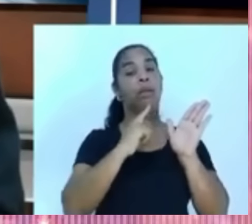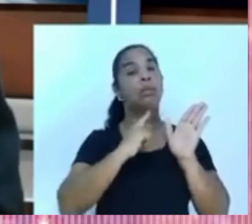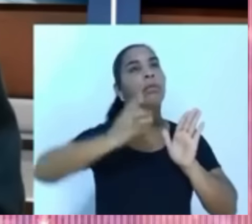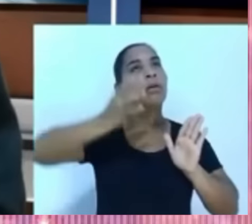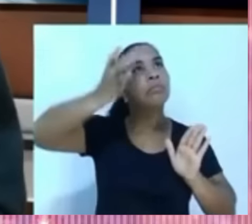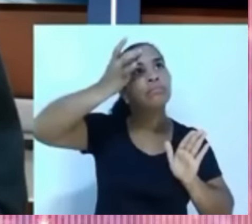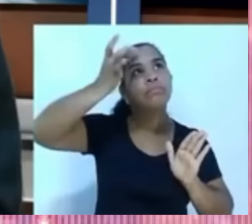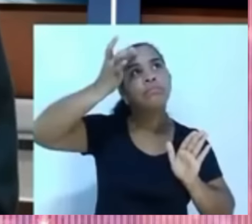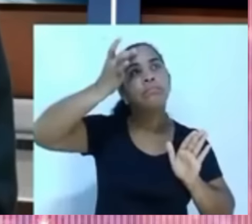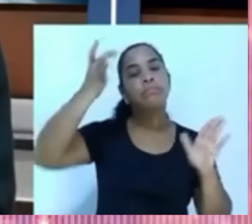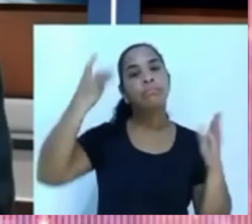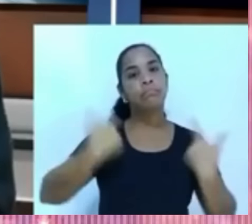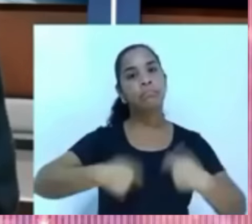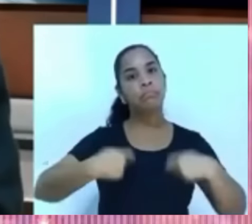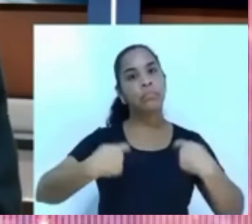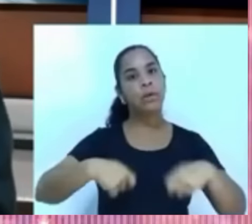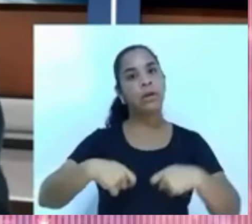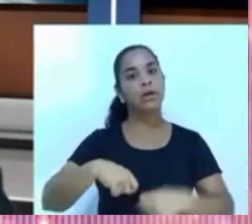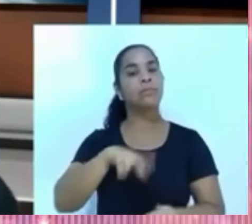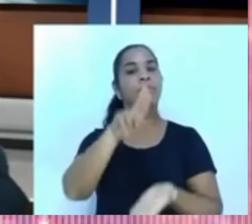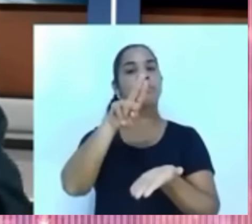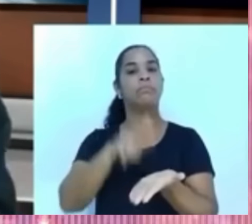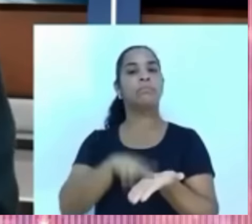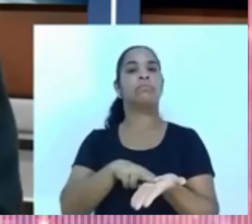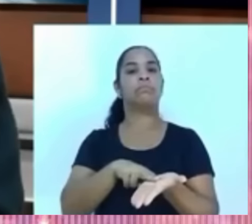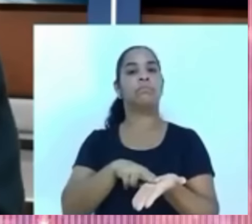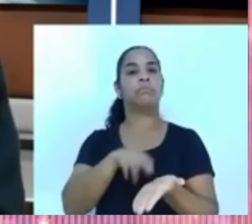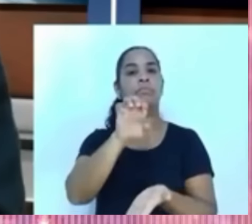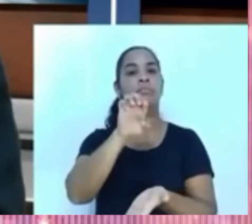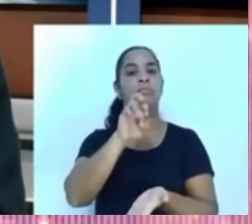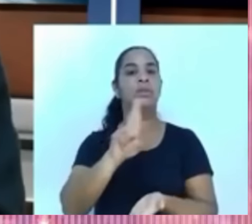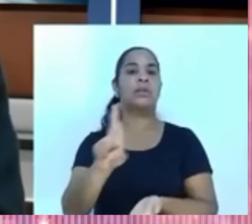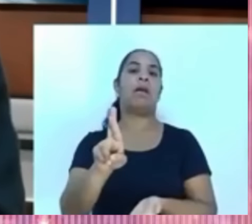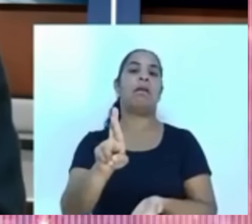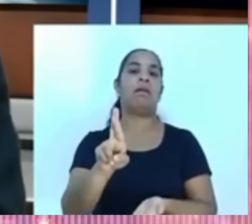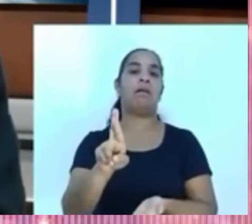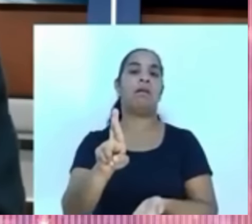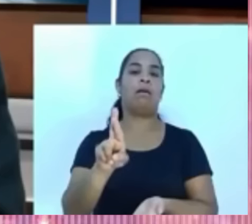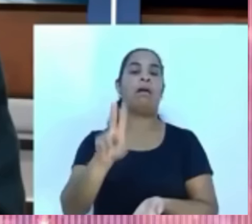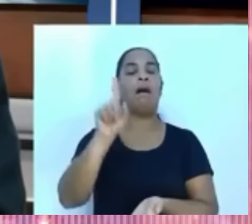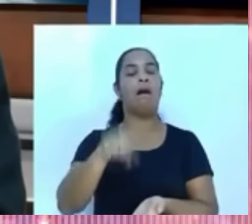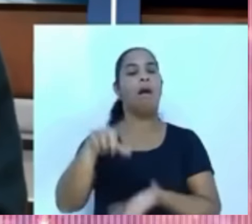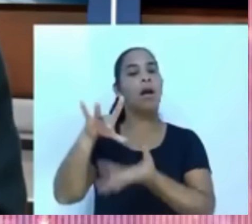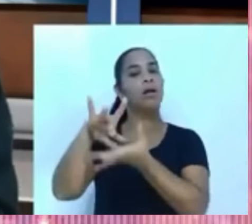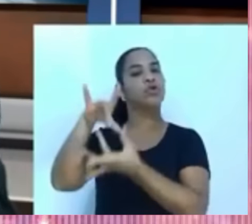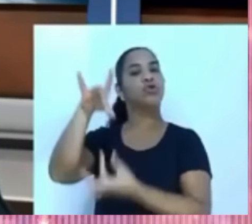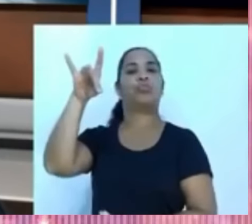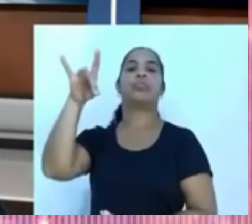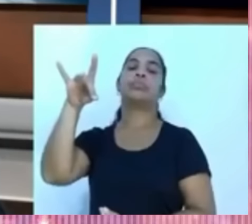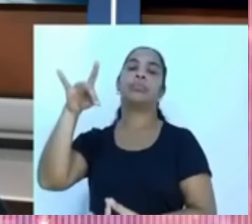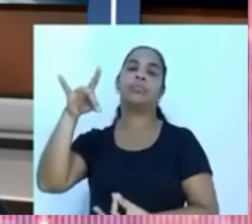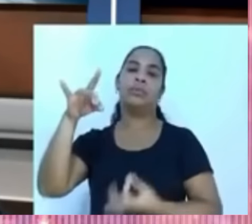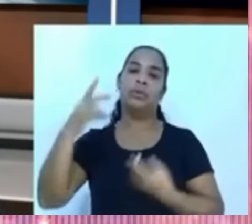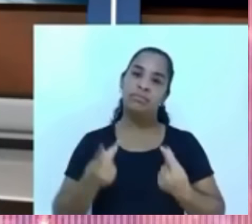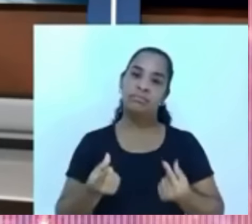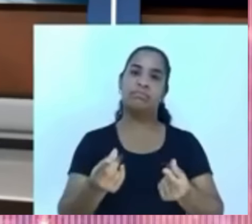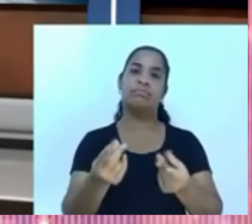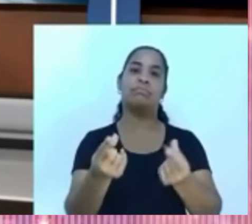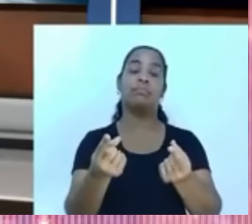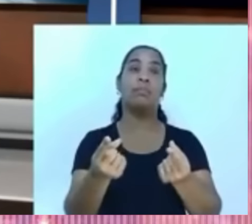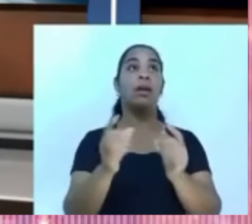consciência e ser essa eternidade que é o espírito mortal A psicologia de tal